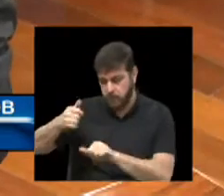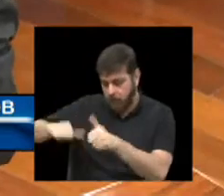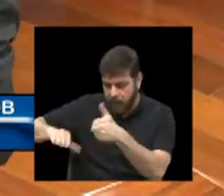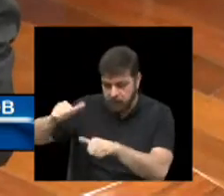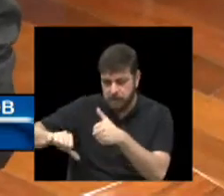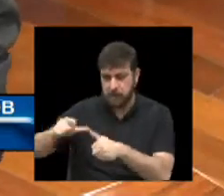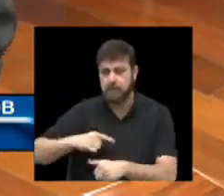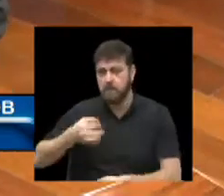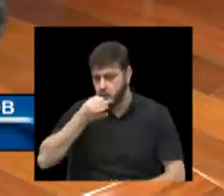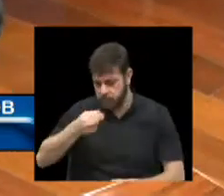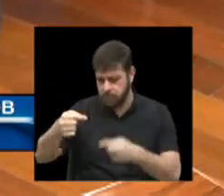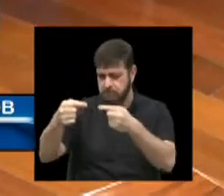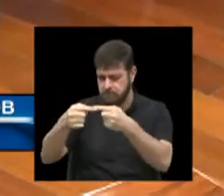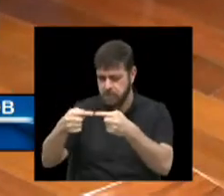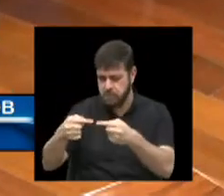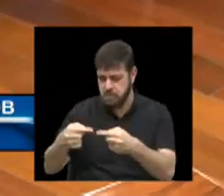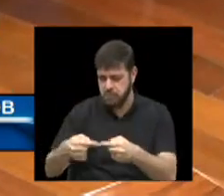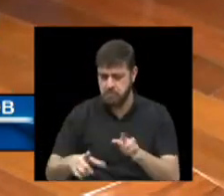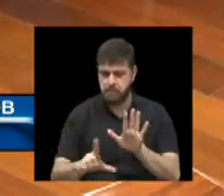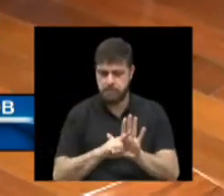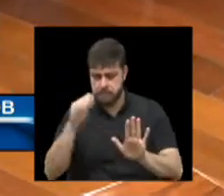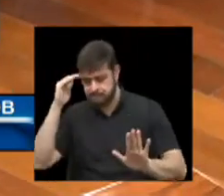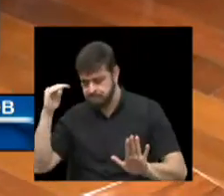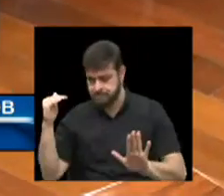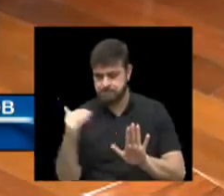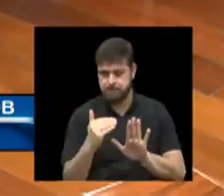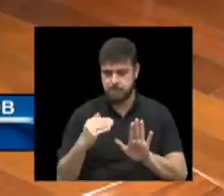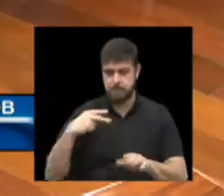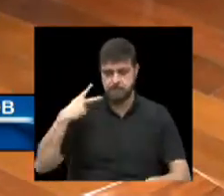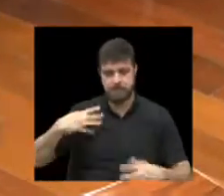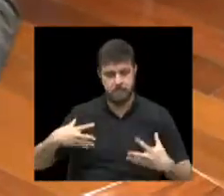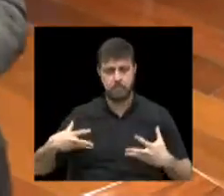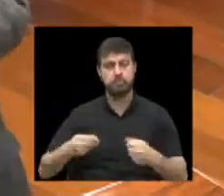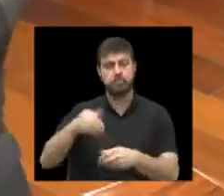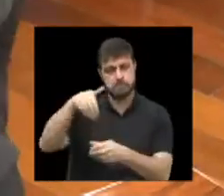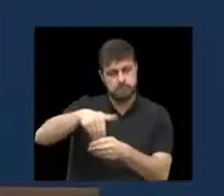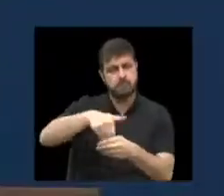legal, constitucional e merece receber o voto favorável de todos os vereadores.